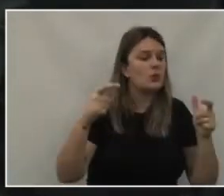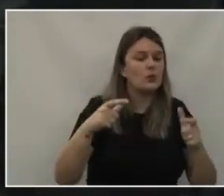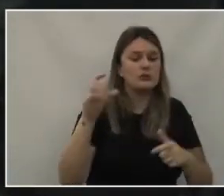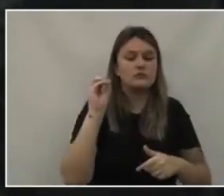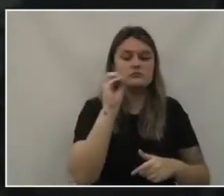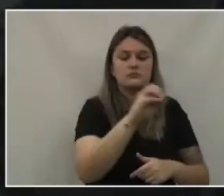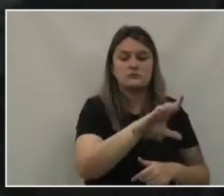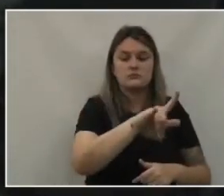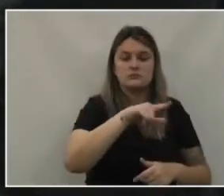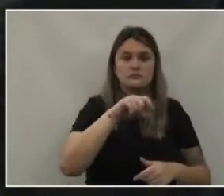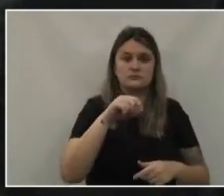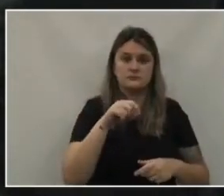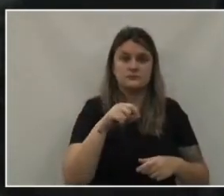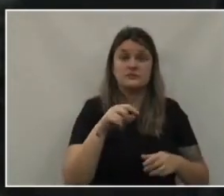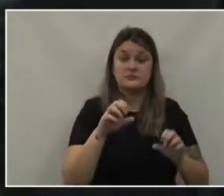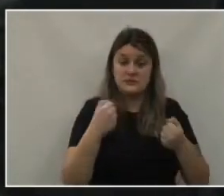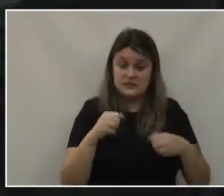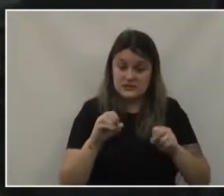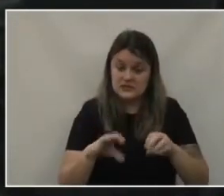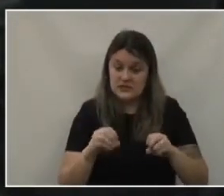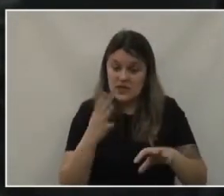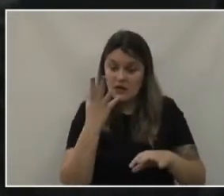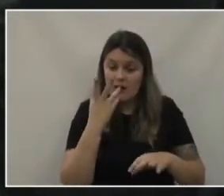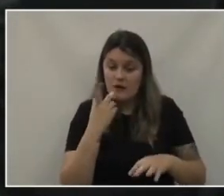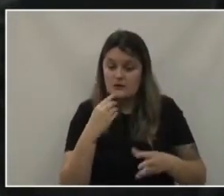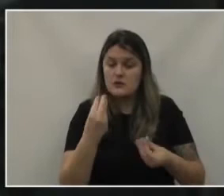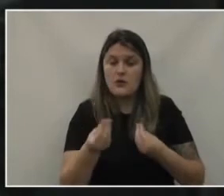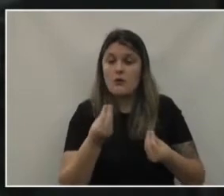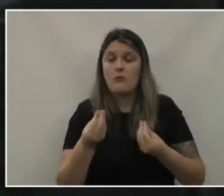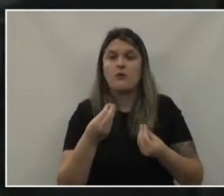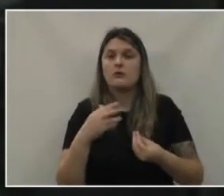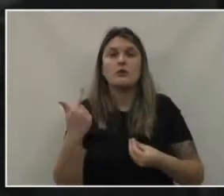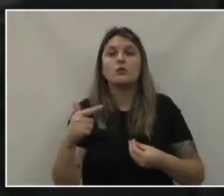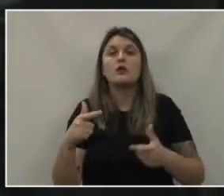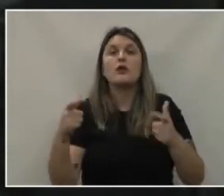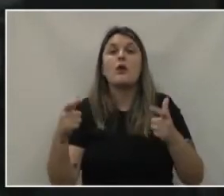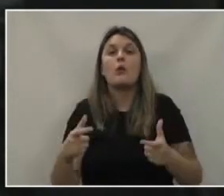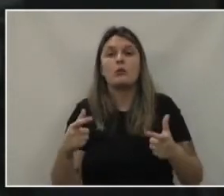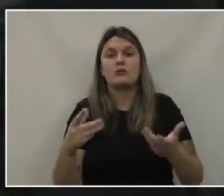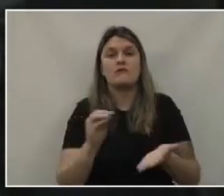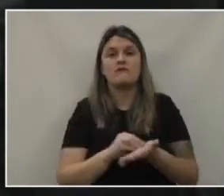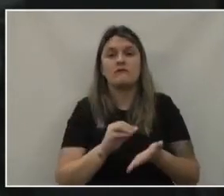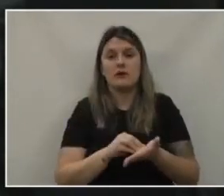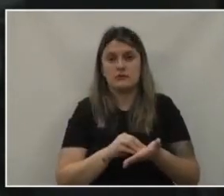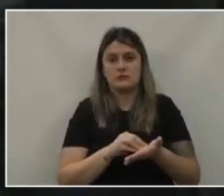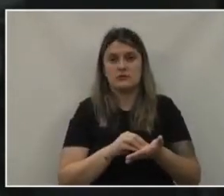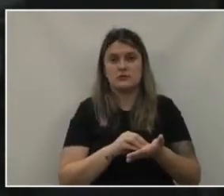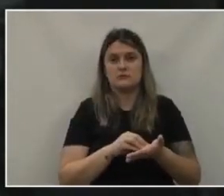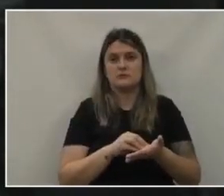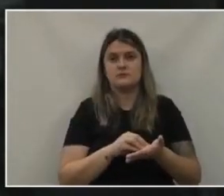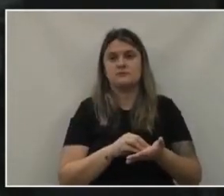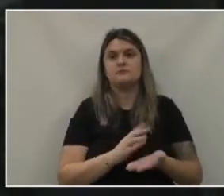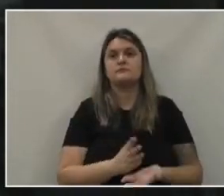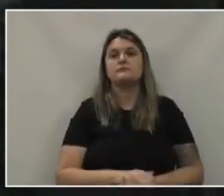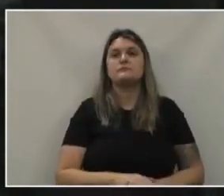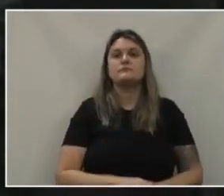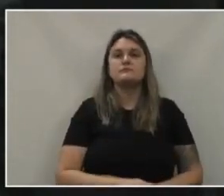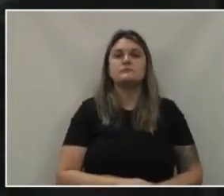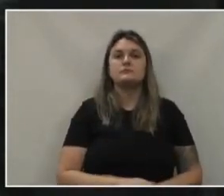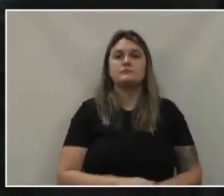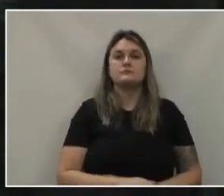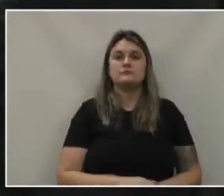ali ensinando até as crianças. Como você vai ensinar uma criança se não tem onde colocar o lixo? Não é uma